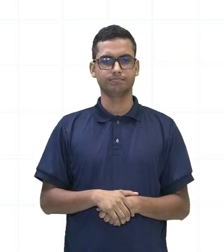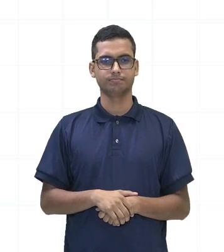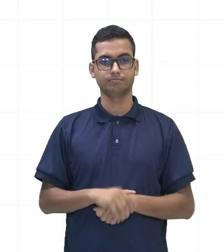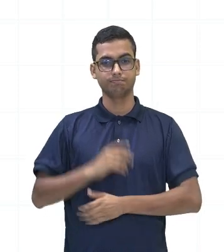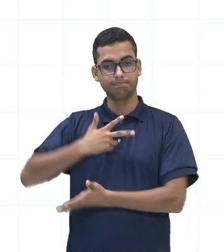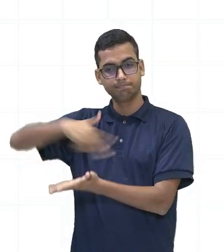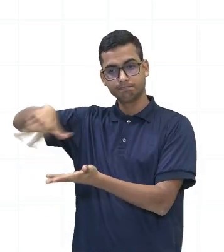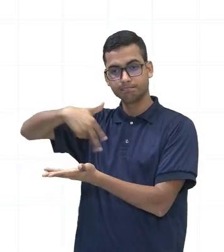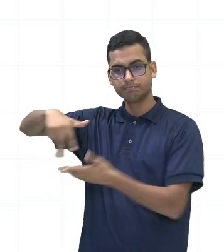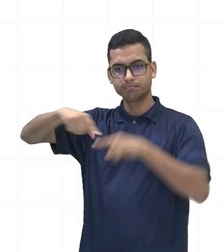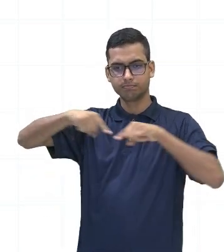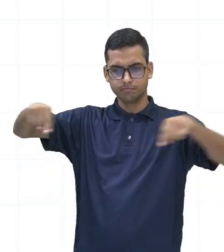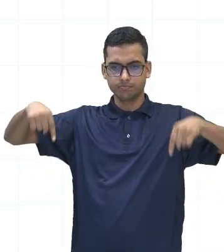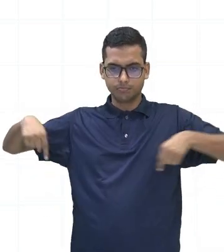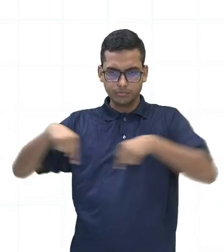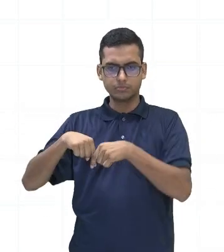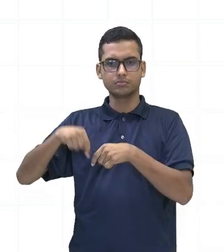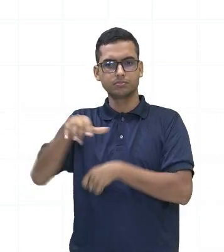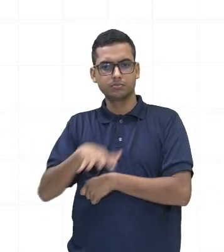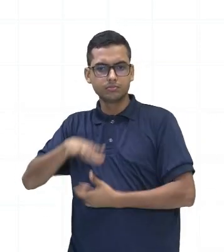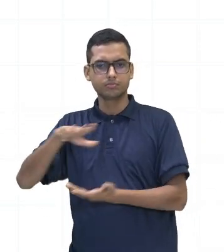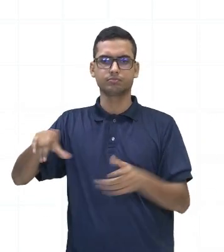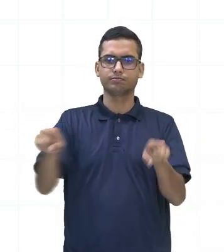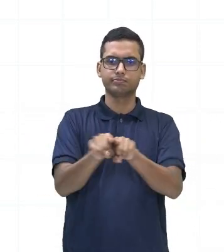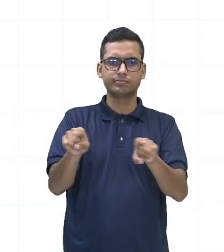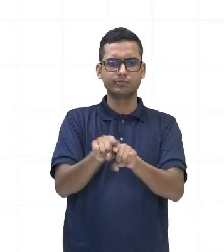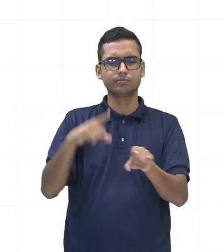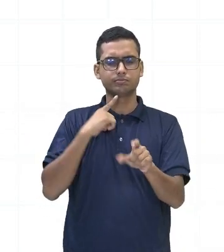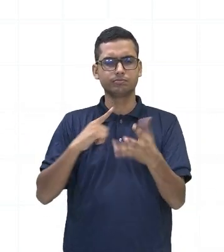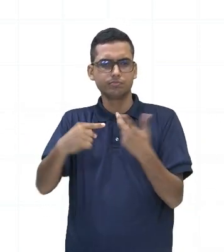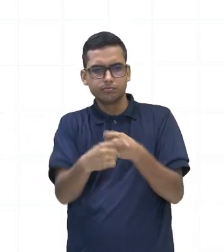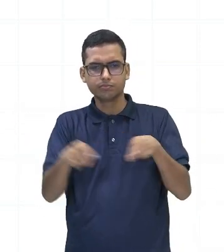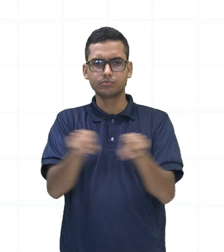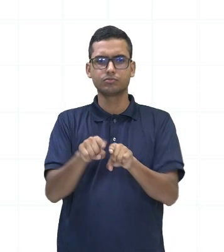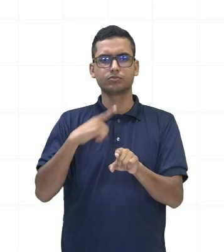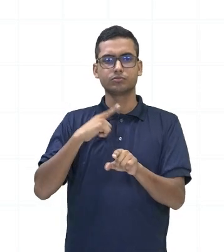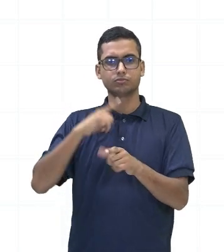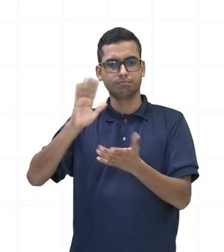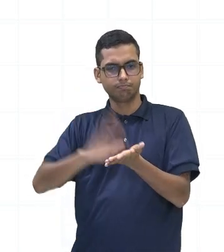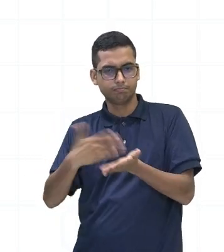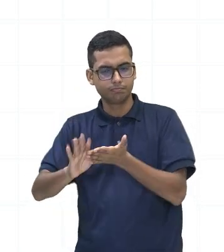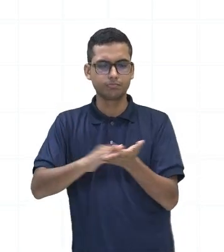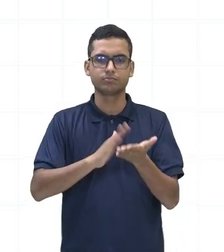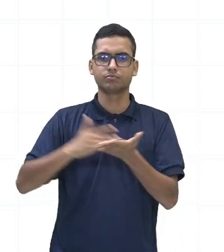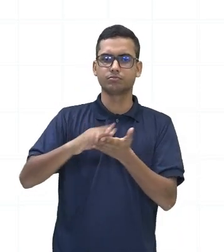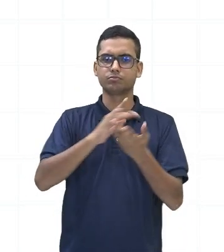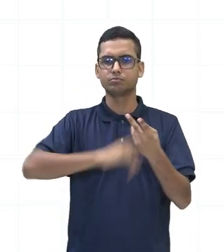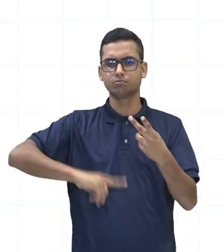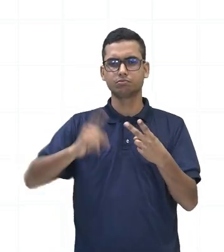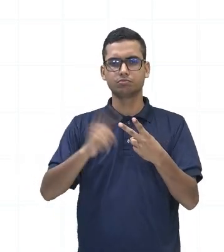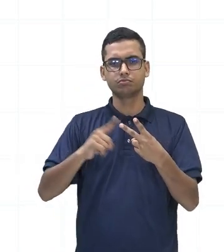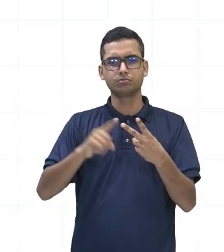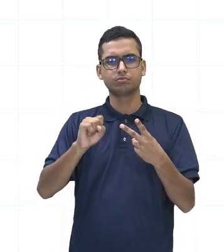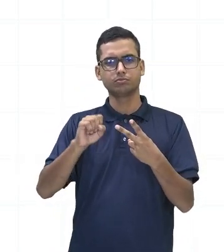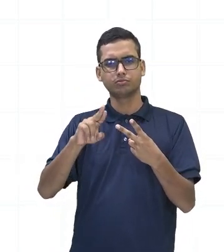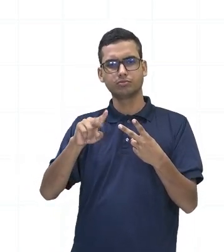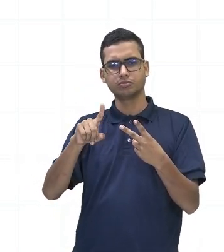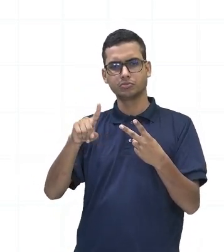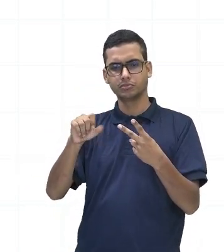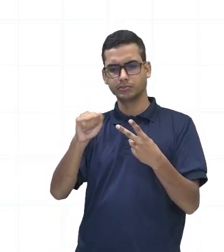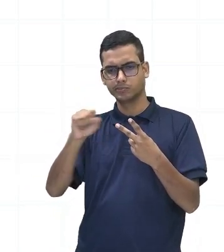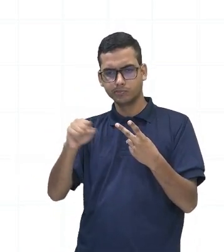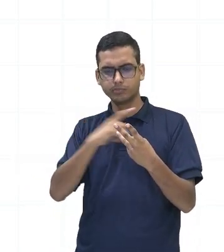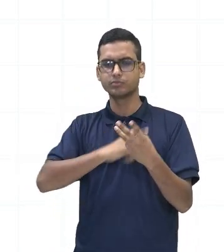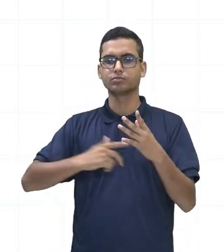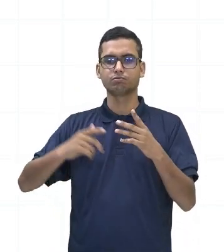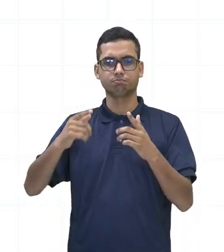danças de salão. Por detalhamento, temos aí muitos estilos: soltinho, samba de gafieira, salsa, zouk, cúmbia, valsa, kizomba,